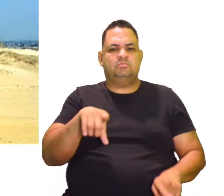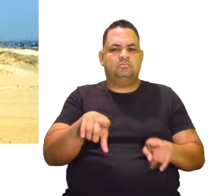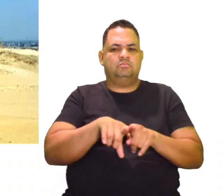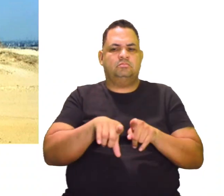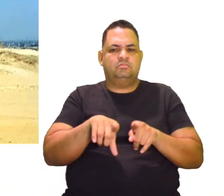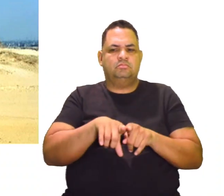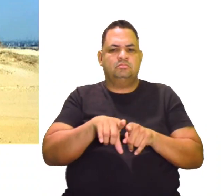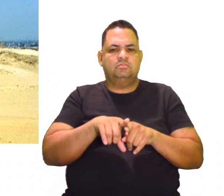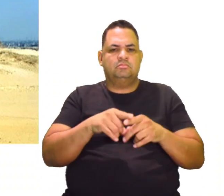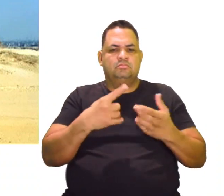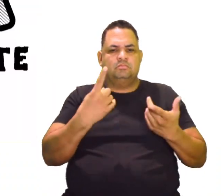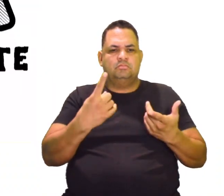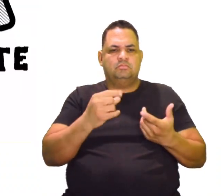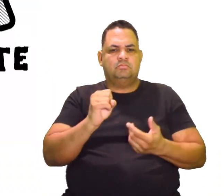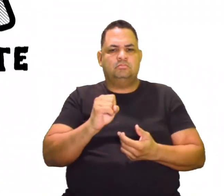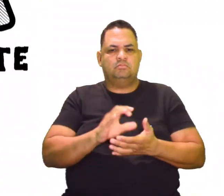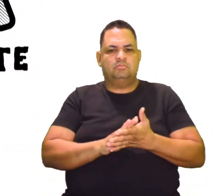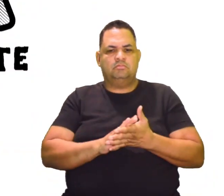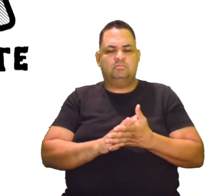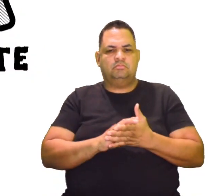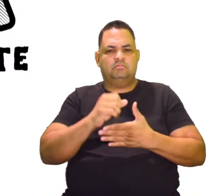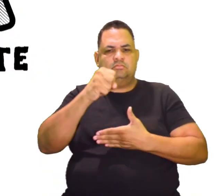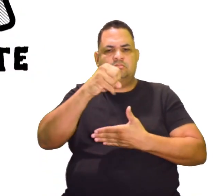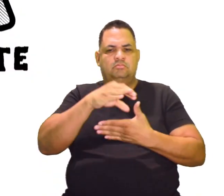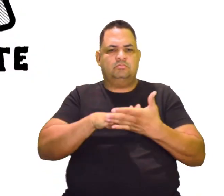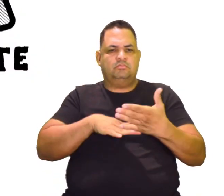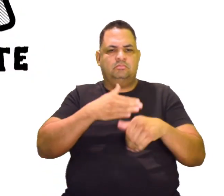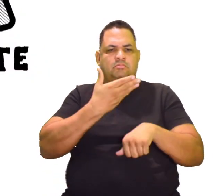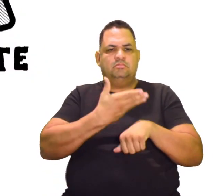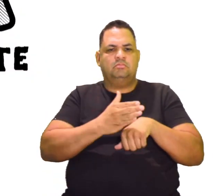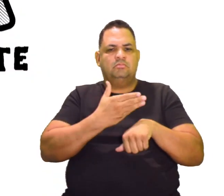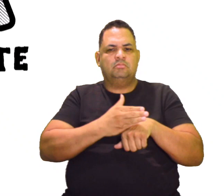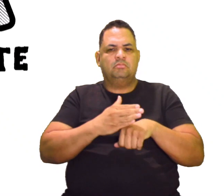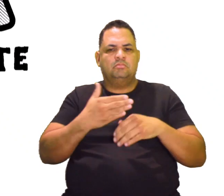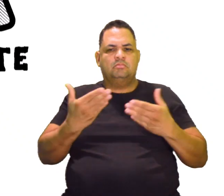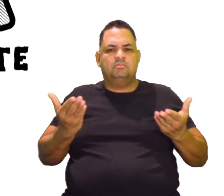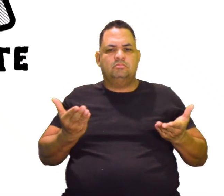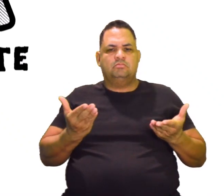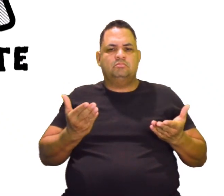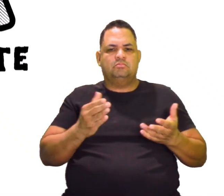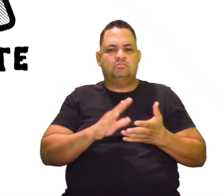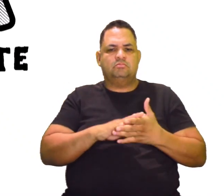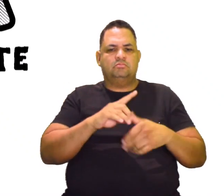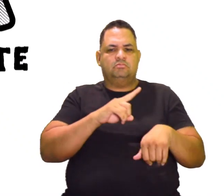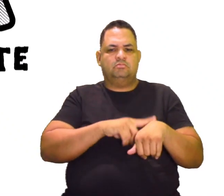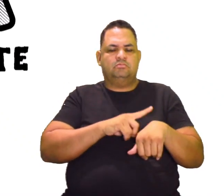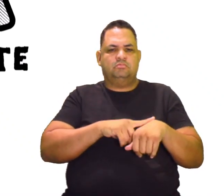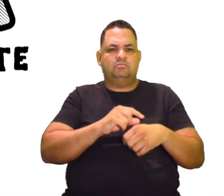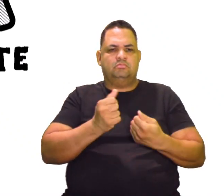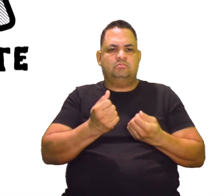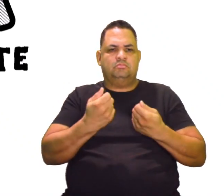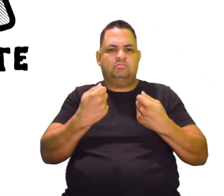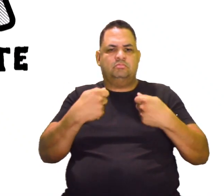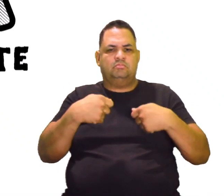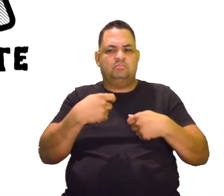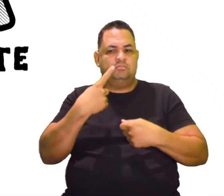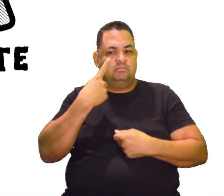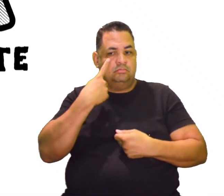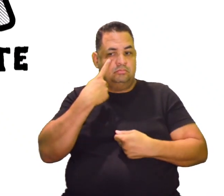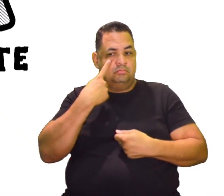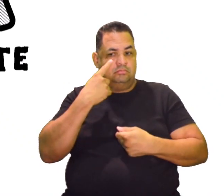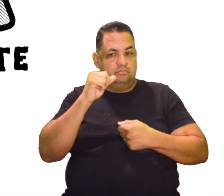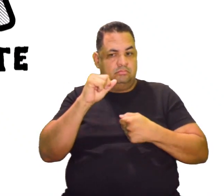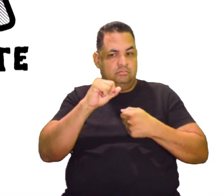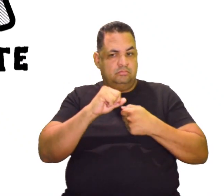Aí eu trouxe uma atividade prática. Uma atividade prática, espero que vocês possam desenvolver essa atividade